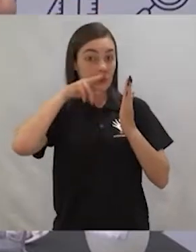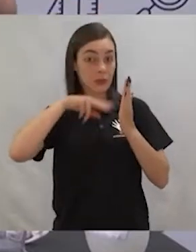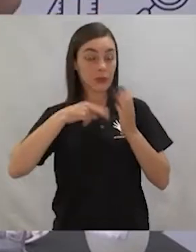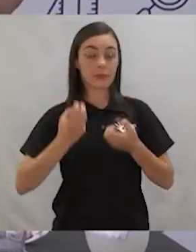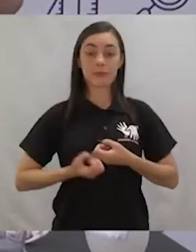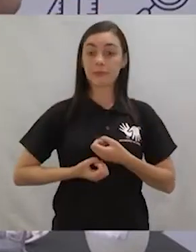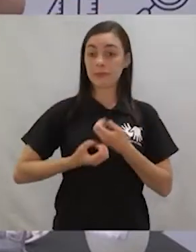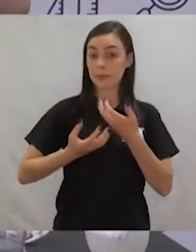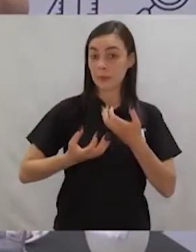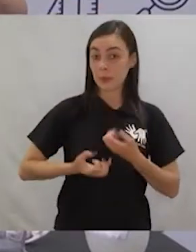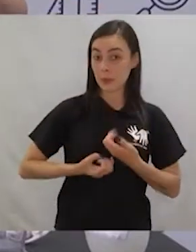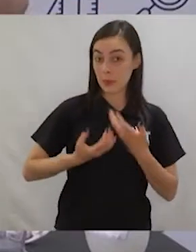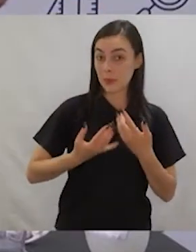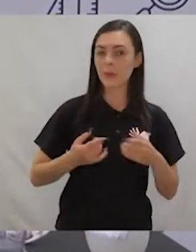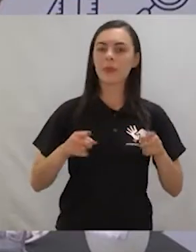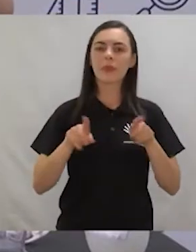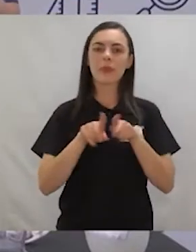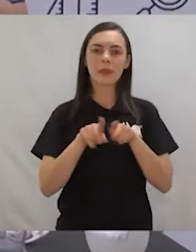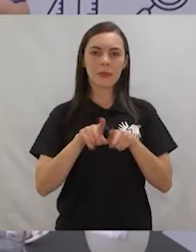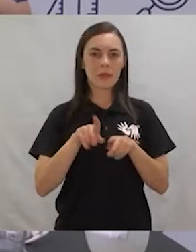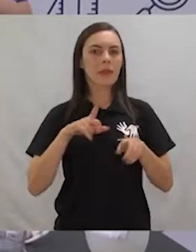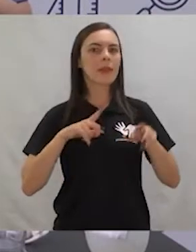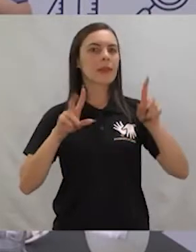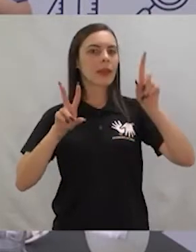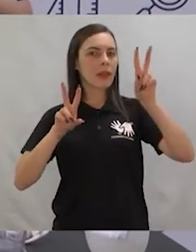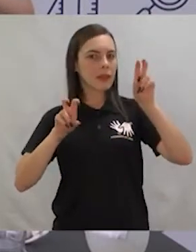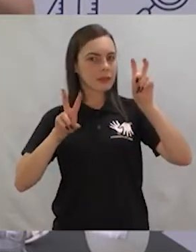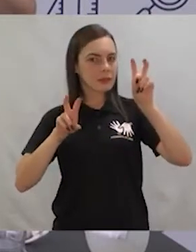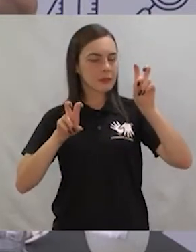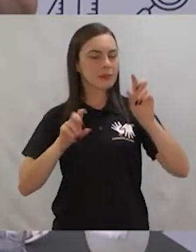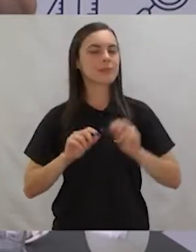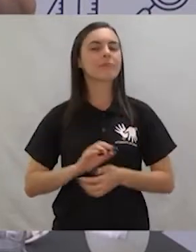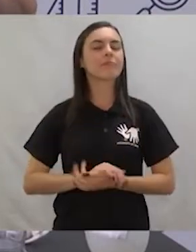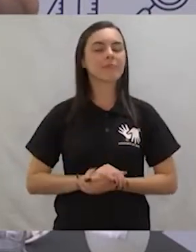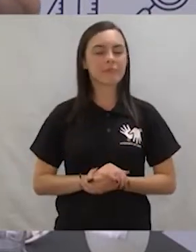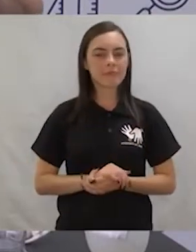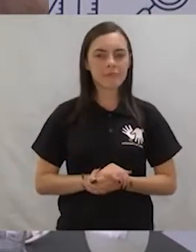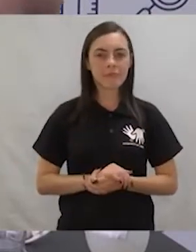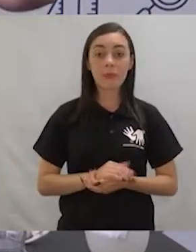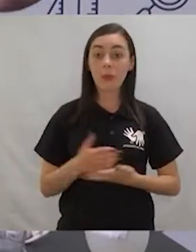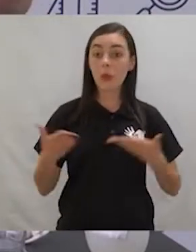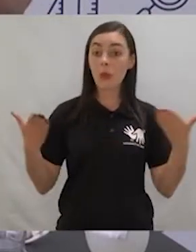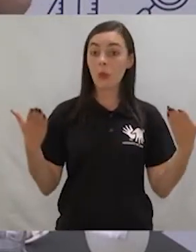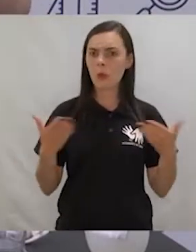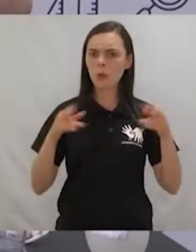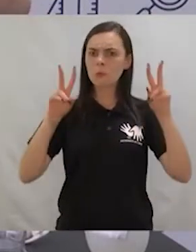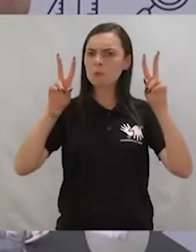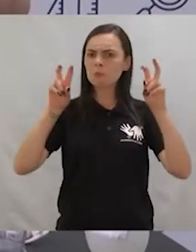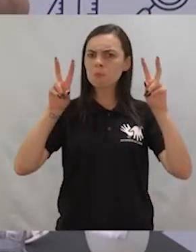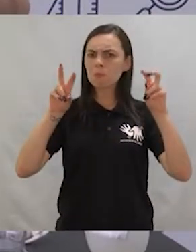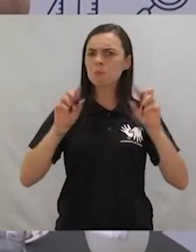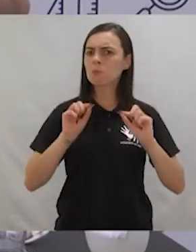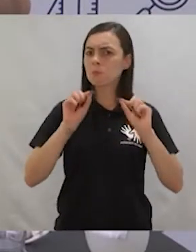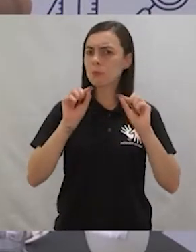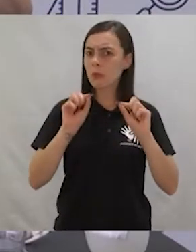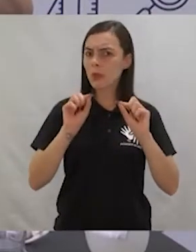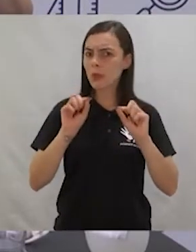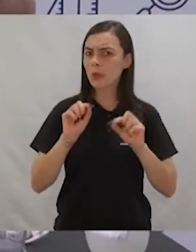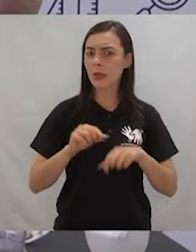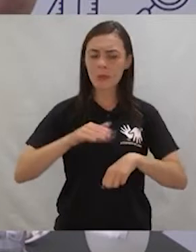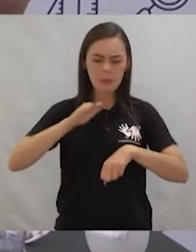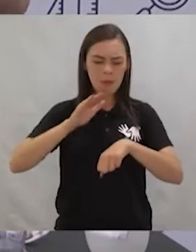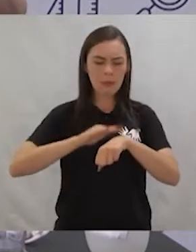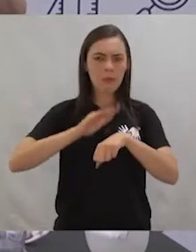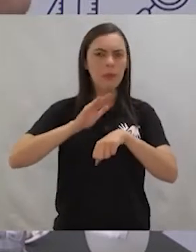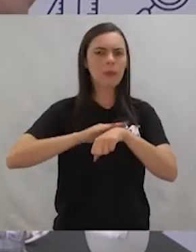aqui uma poesia que também tem um título. A poesia também. Hoje, o título desta poesia